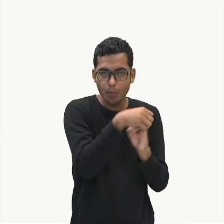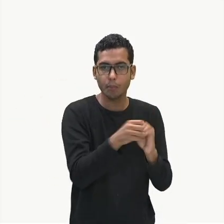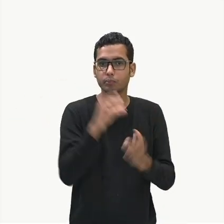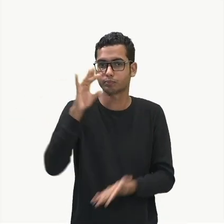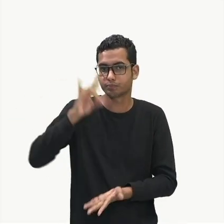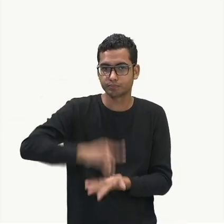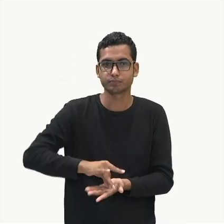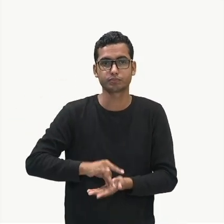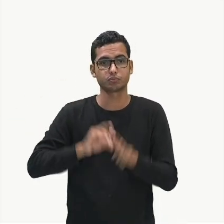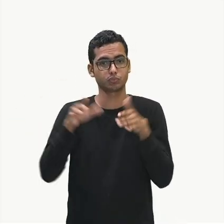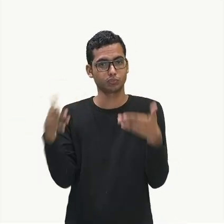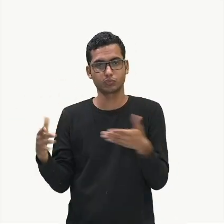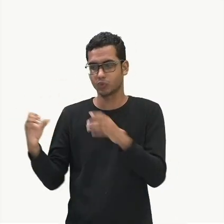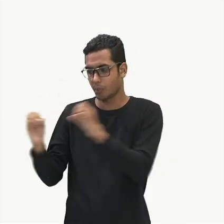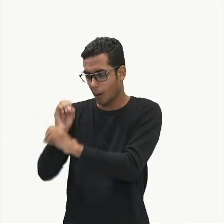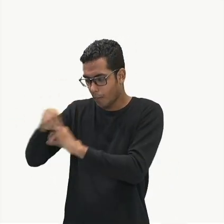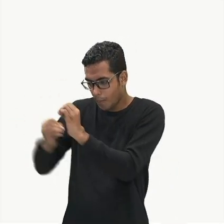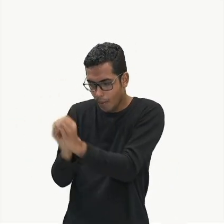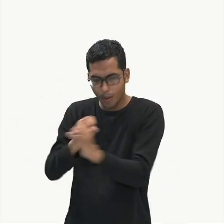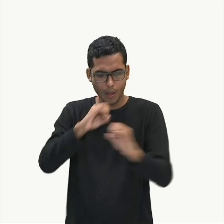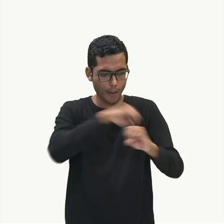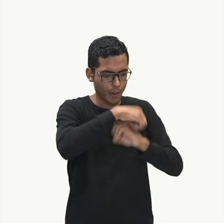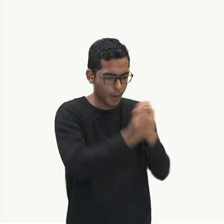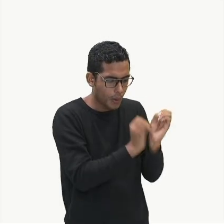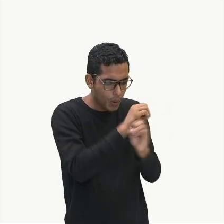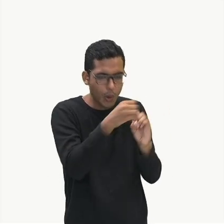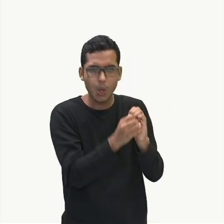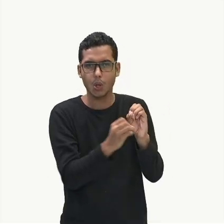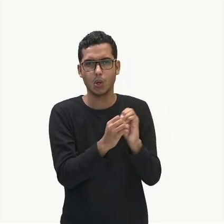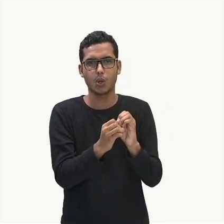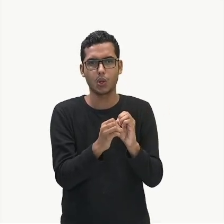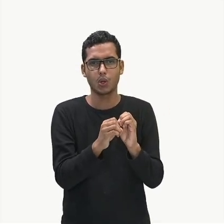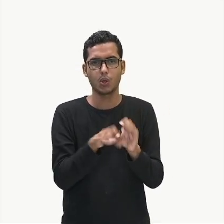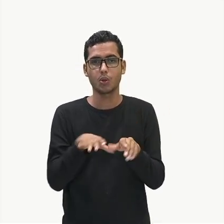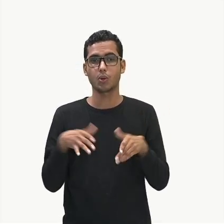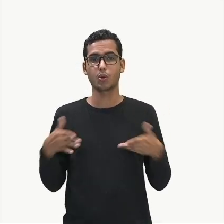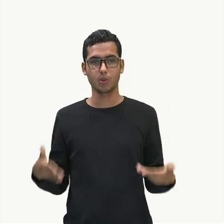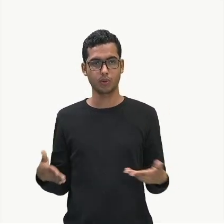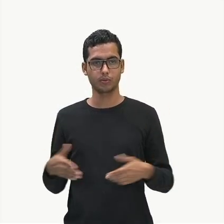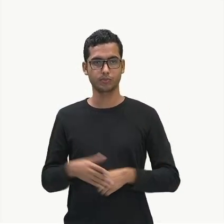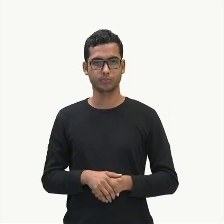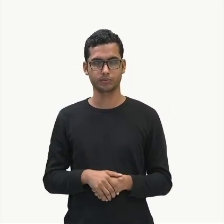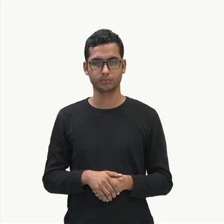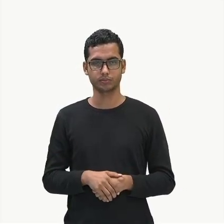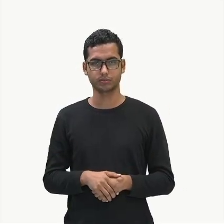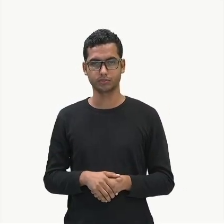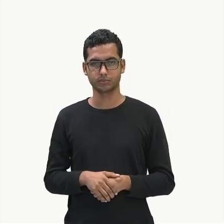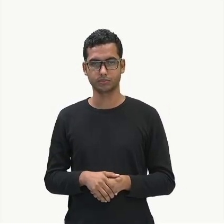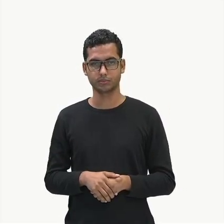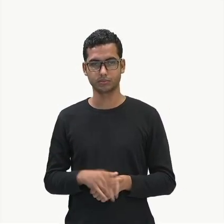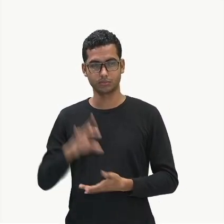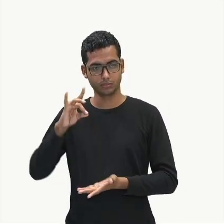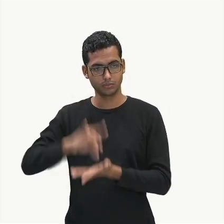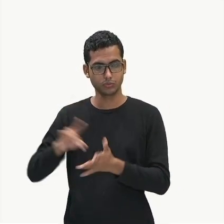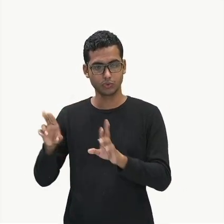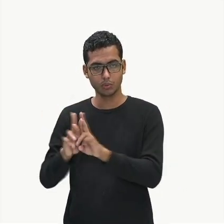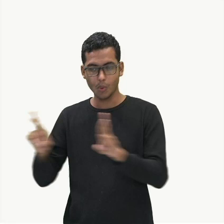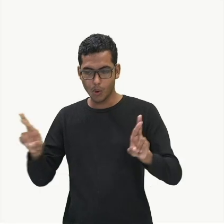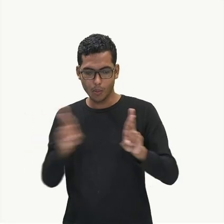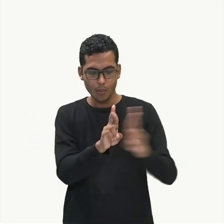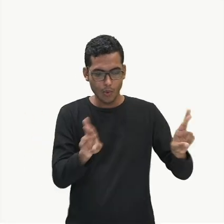E quando elas colidem, o que acontece? Vai romper as ligações dos